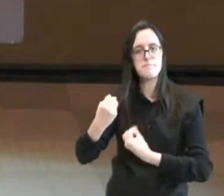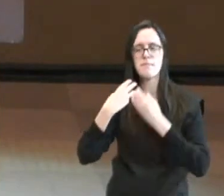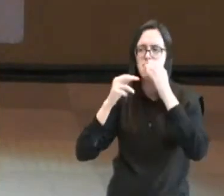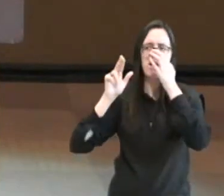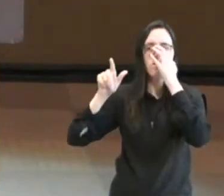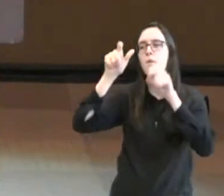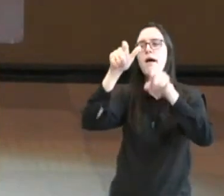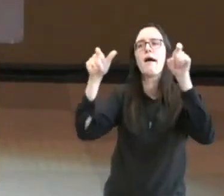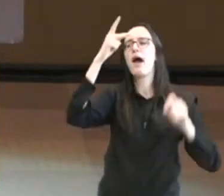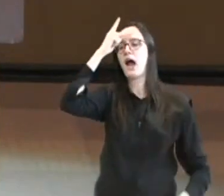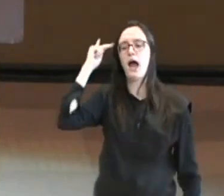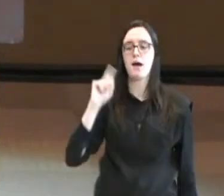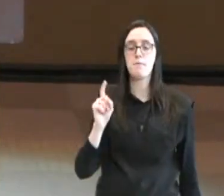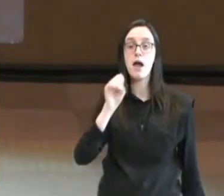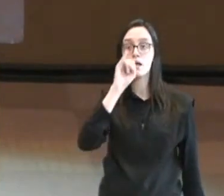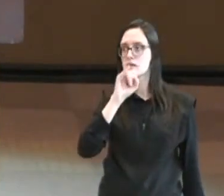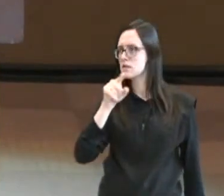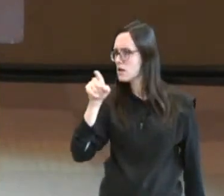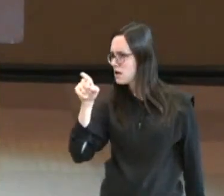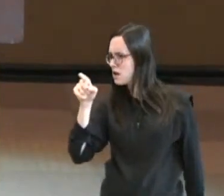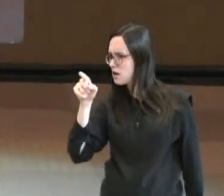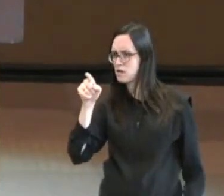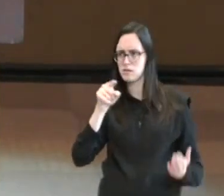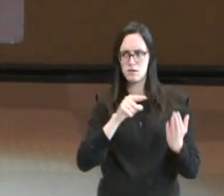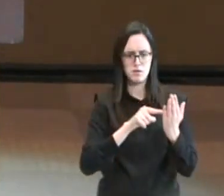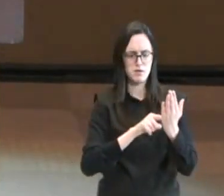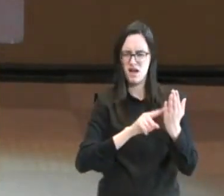de homens. Se foge da Bíblia,